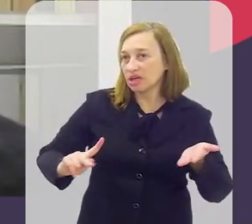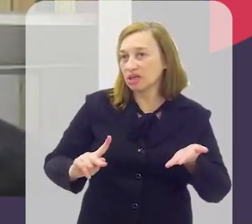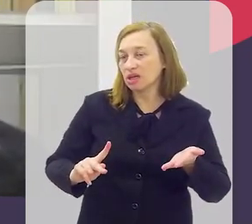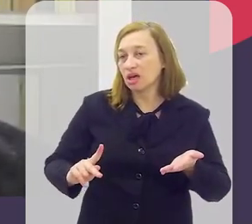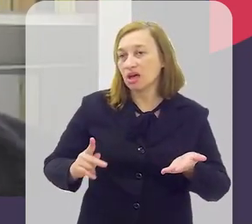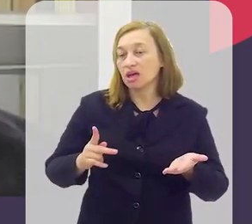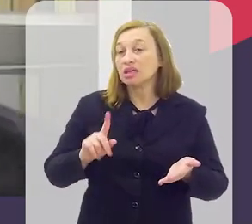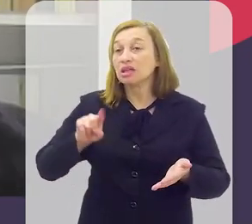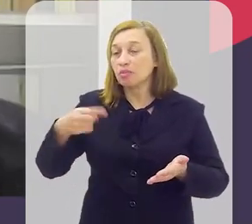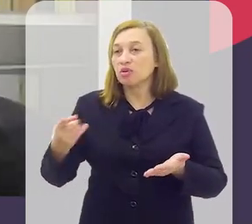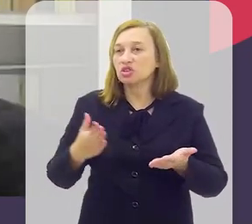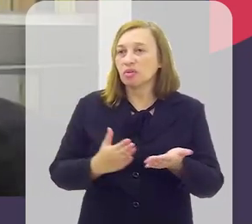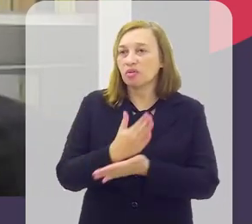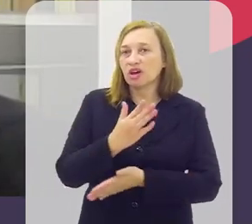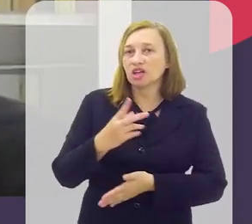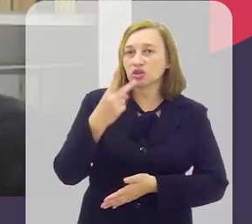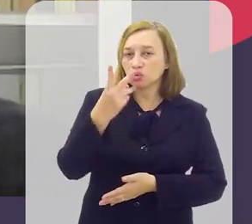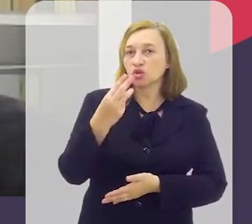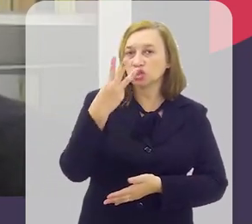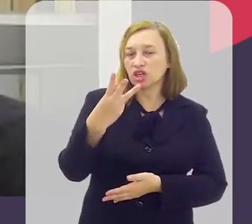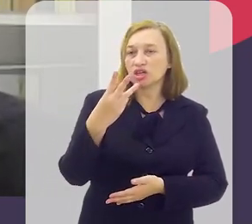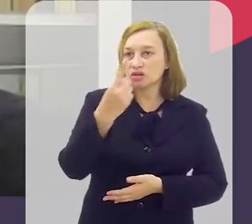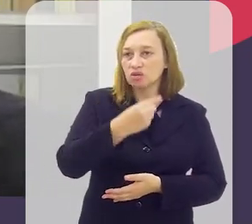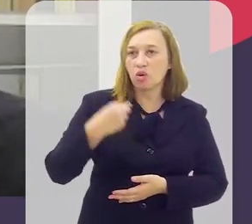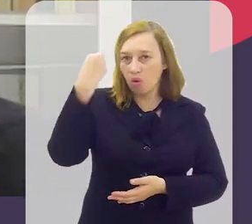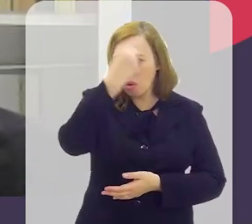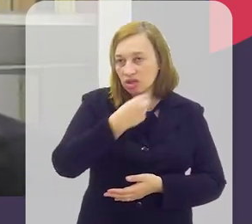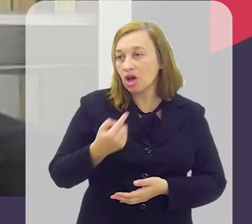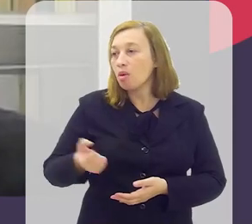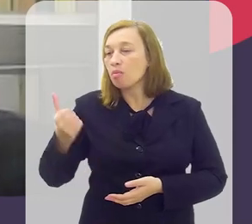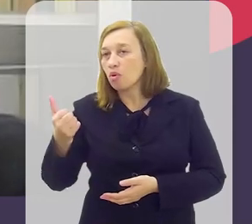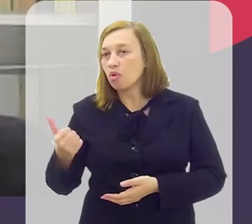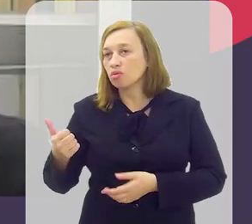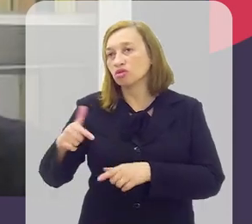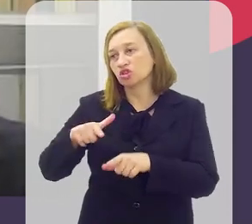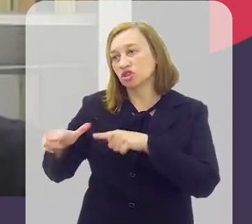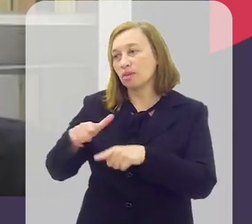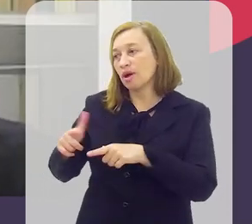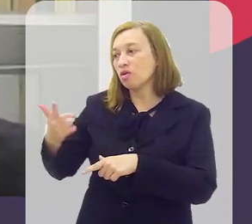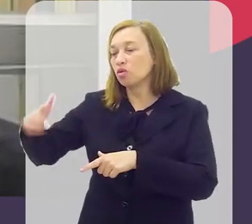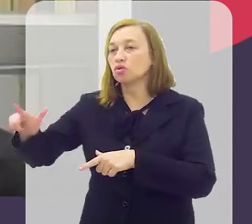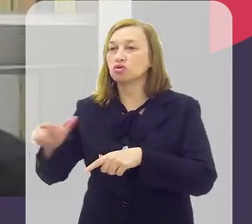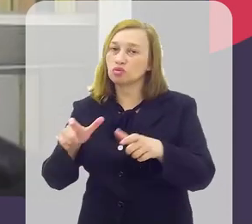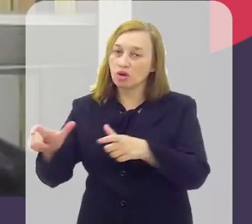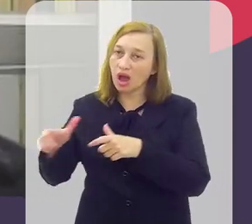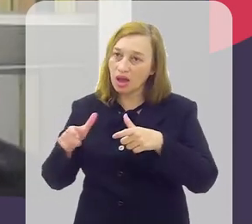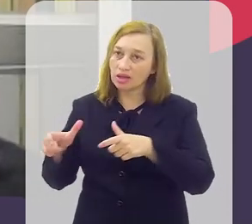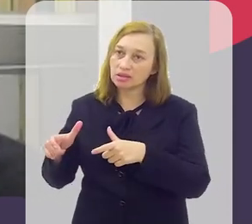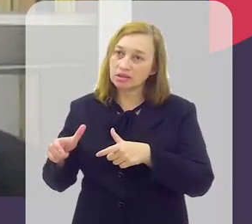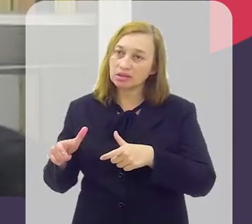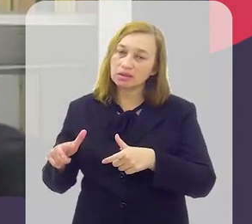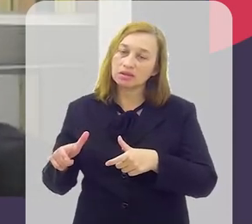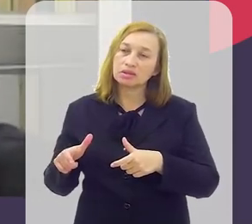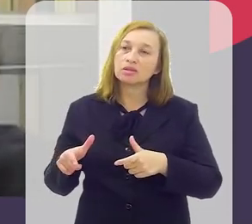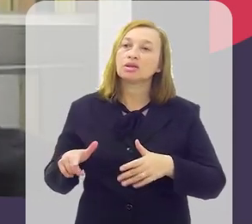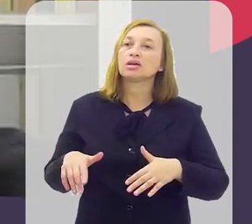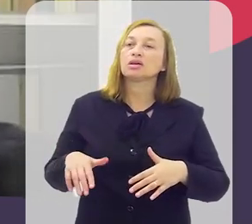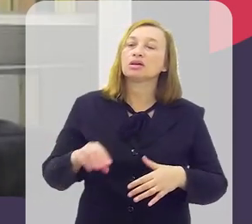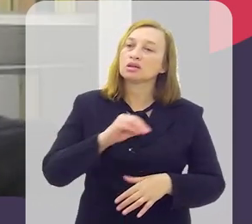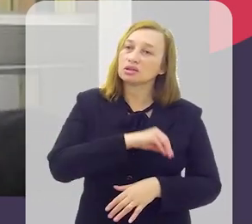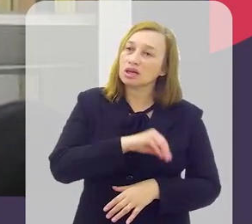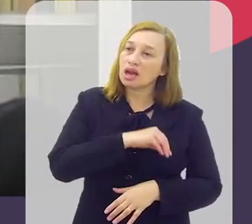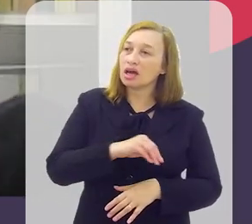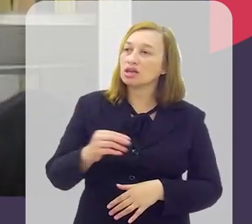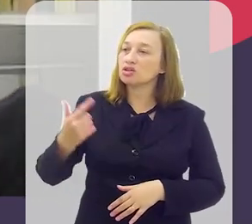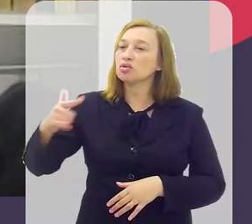a pessoa trabalha 2, 3 horas. São poucos os casos, mas existem entregadores que também trabalham em outras atividades, que têm outras rendas,